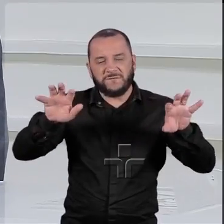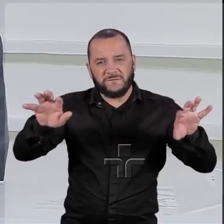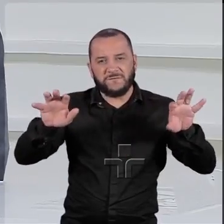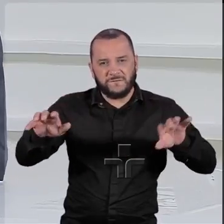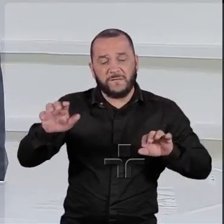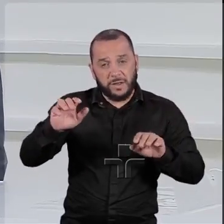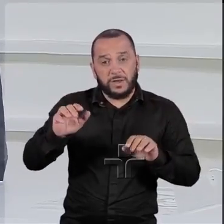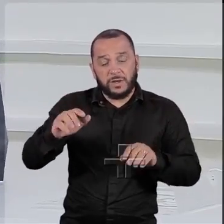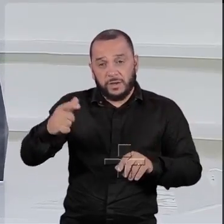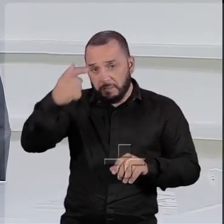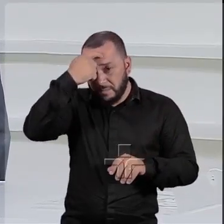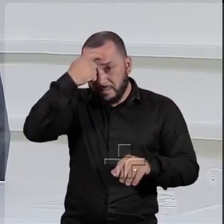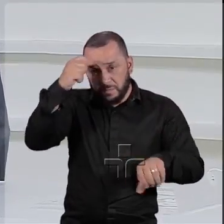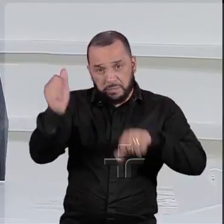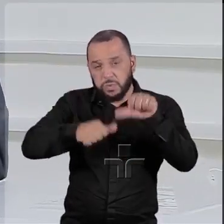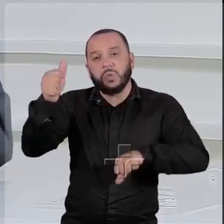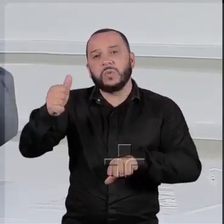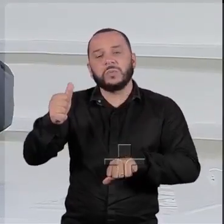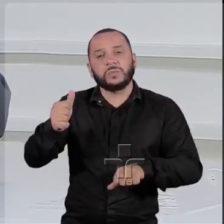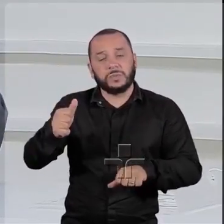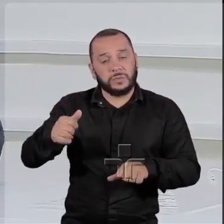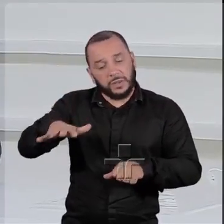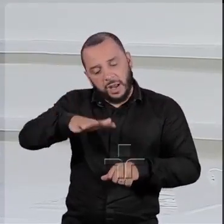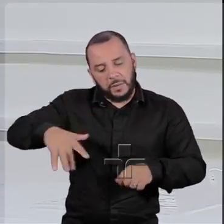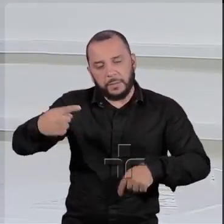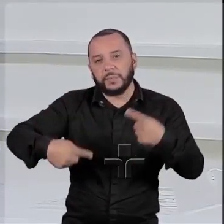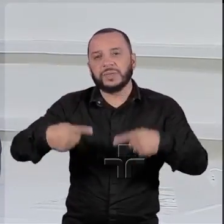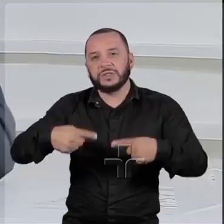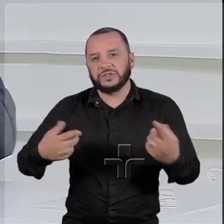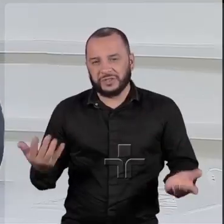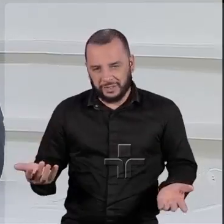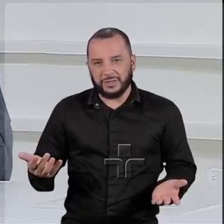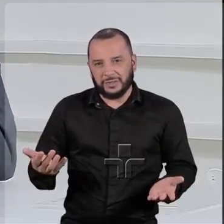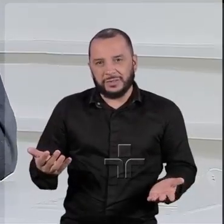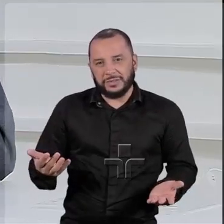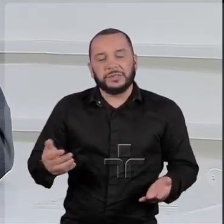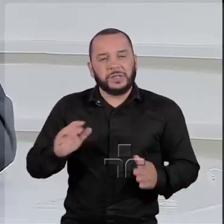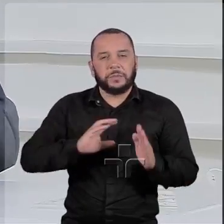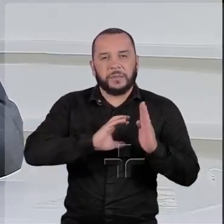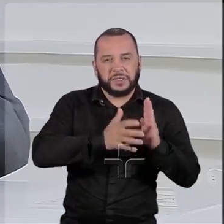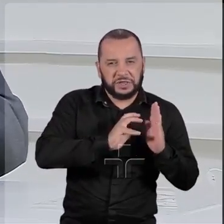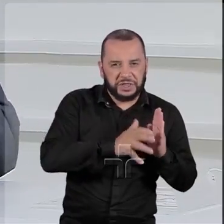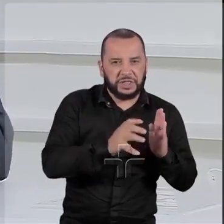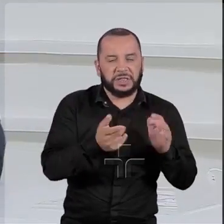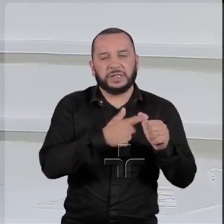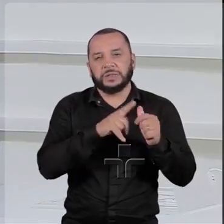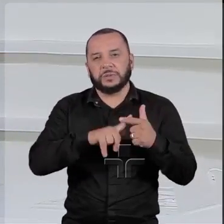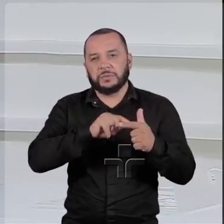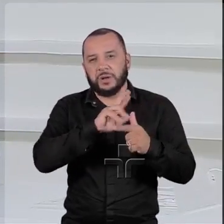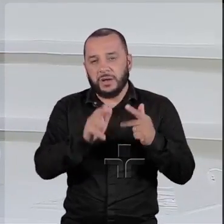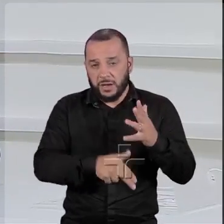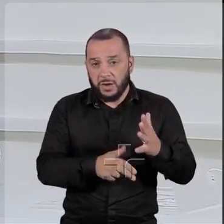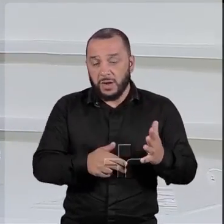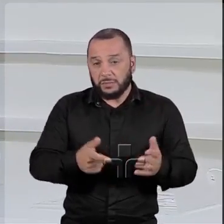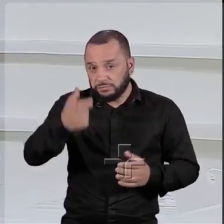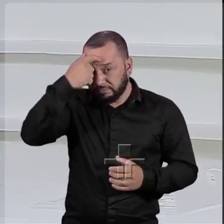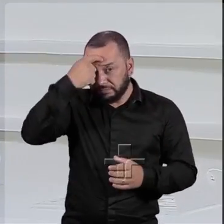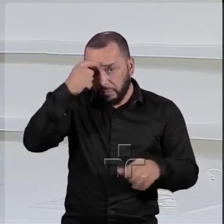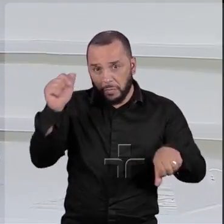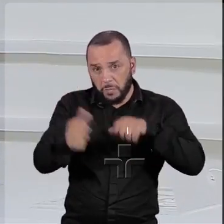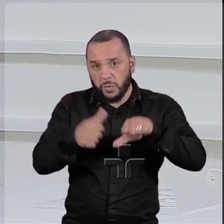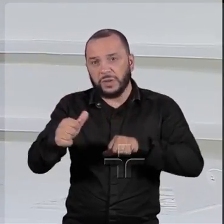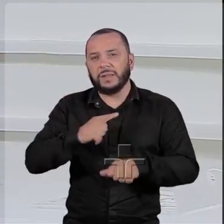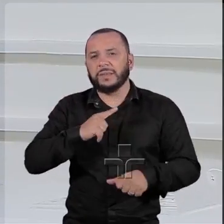dos políticos no ato. Não é mais uma coisa assim de partido e tal, mas já começando a mudar.